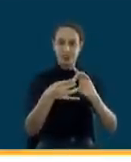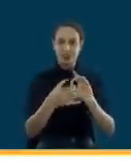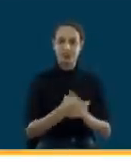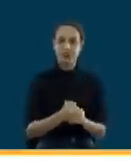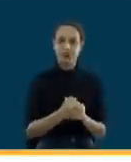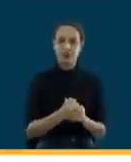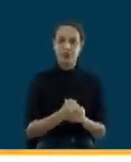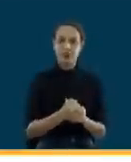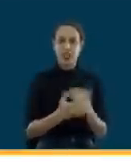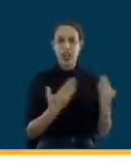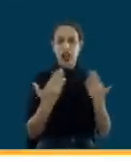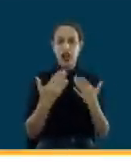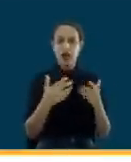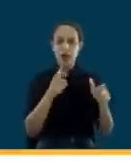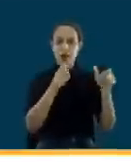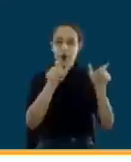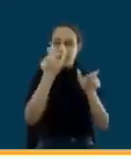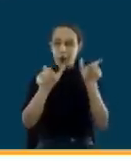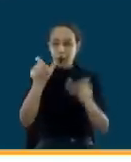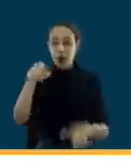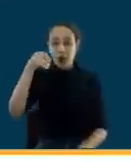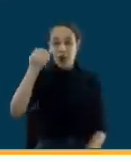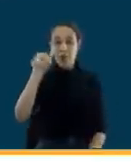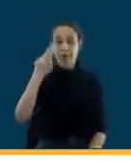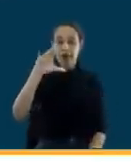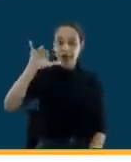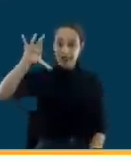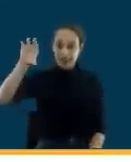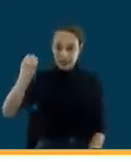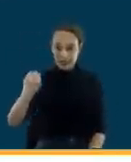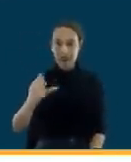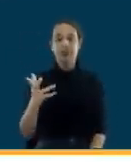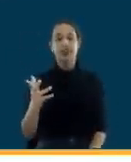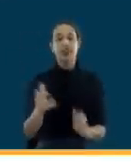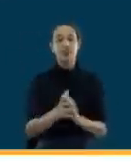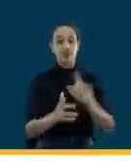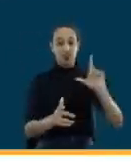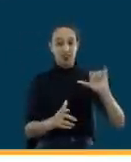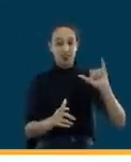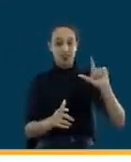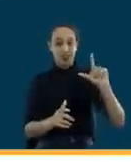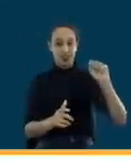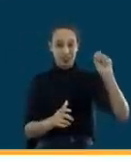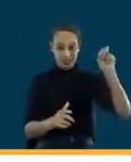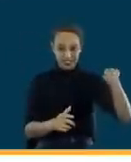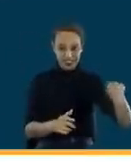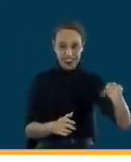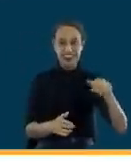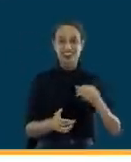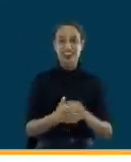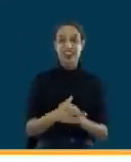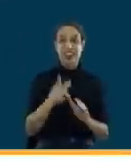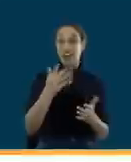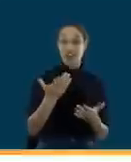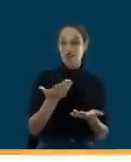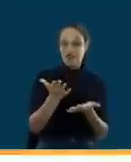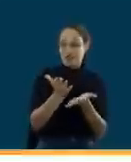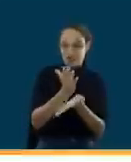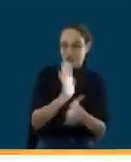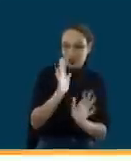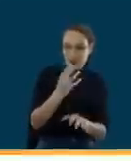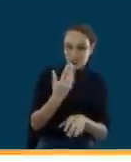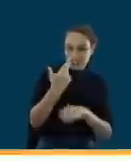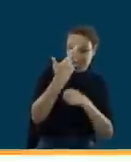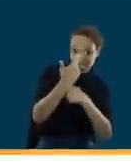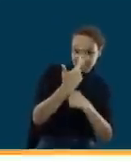pessoas. Marcelo, lá de Campinas, tanta gente, tem a Lilian, que não gosta de aparecer muito nas câmeras, mas está por trás,